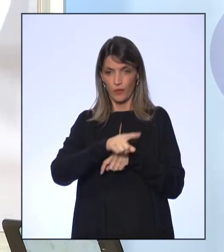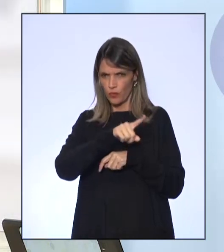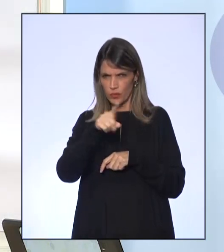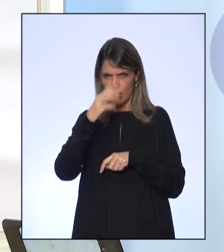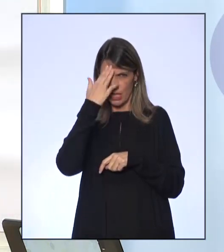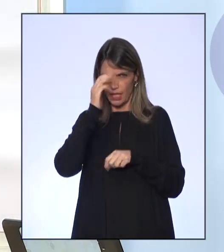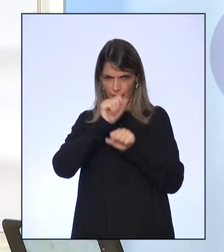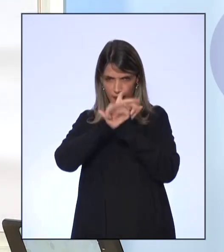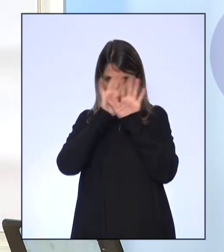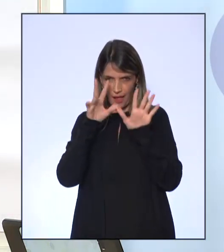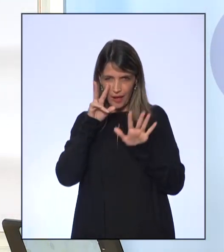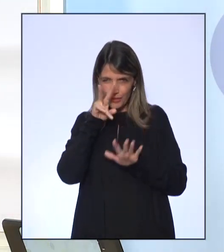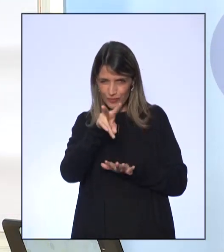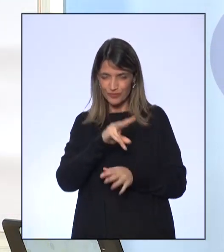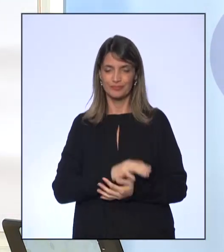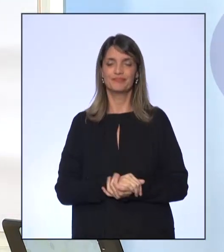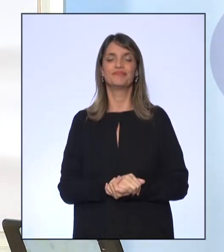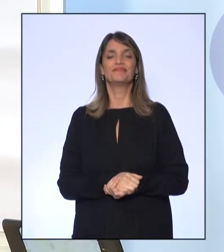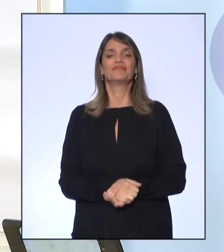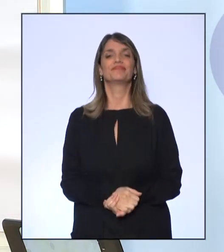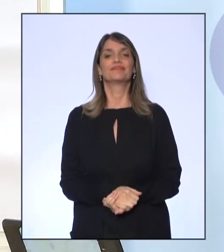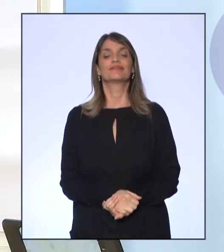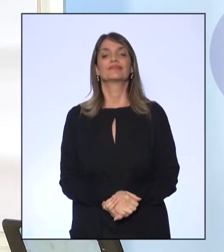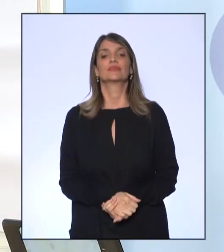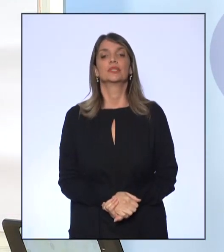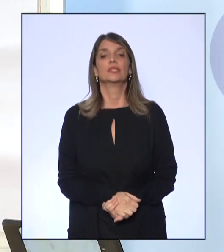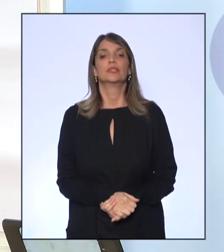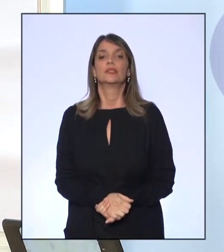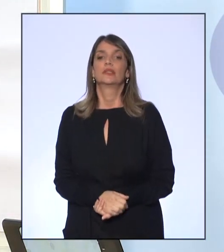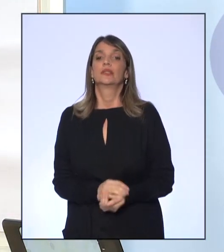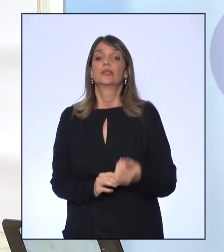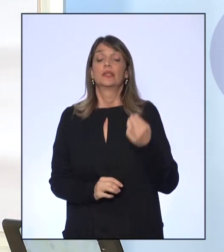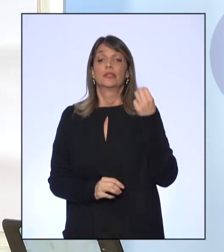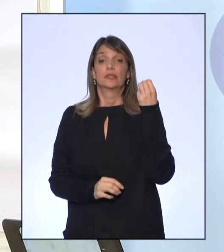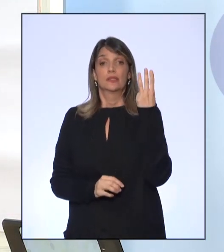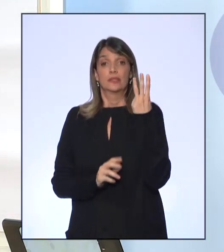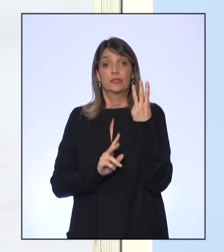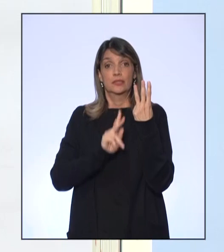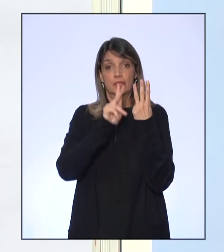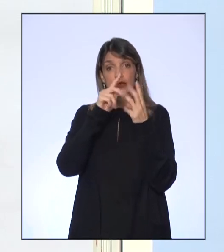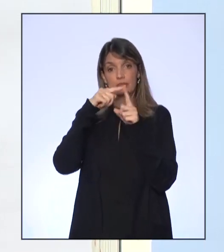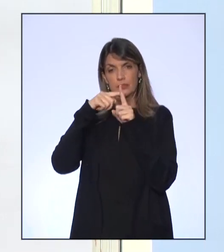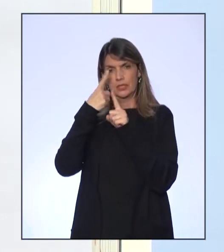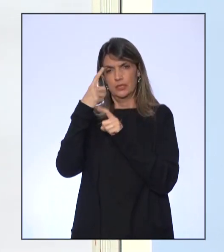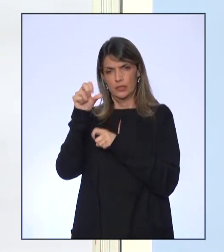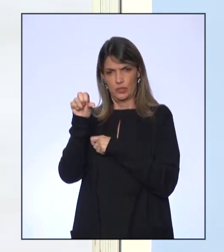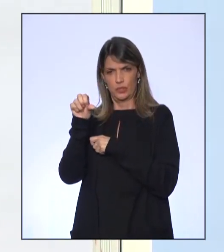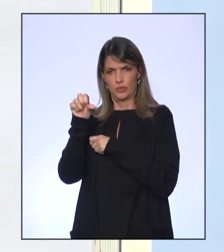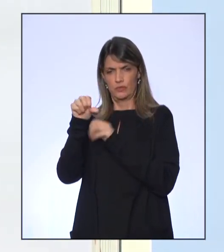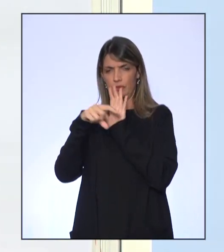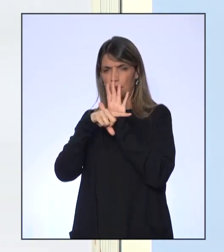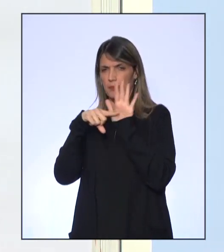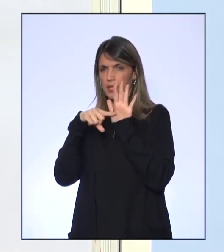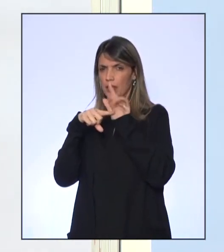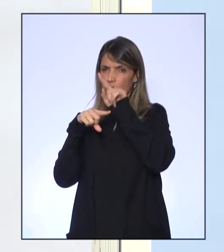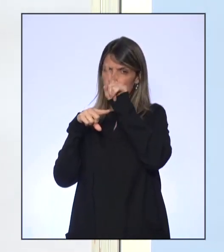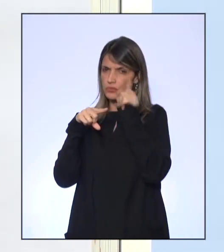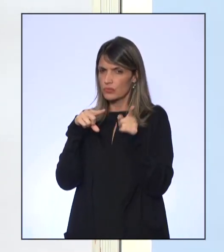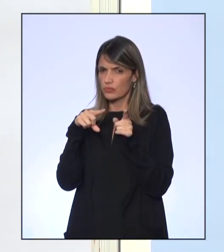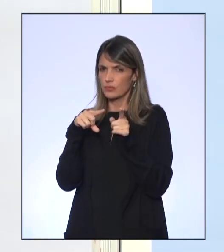eu vou ter, na próxima tela, 3K mais 19 menos